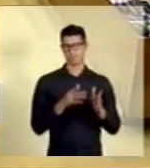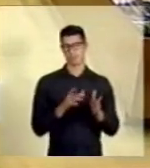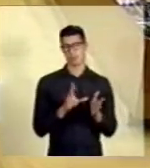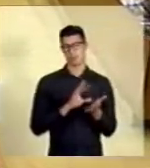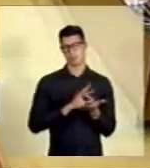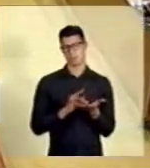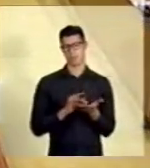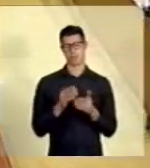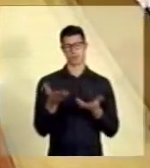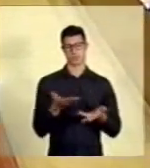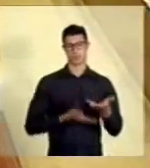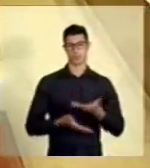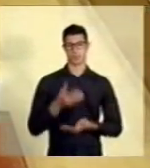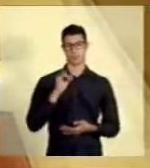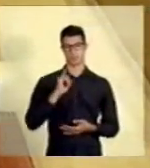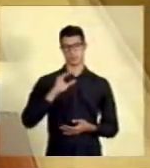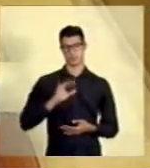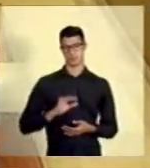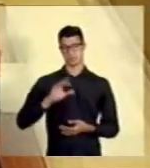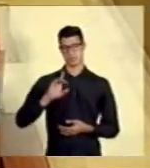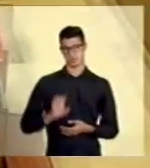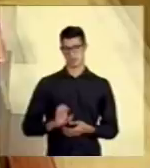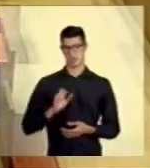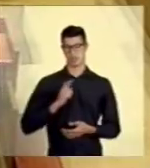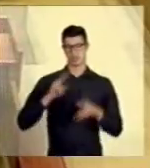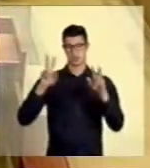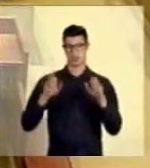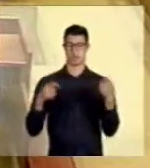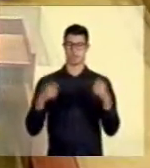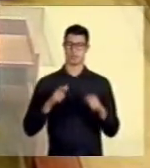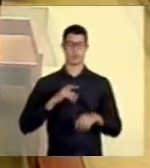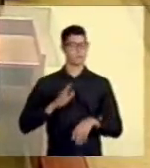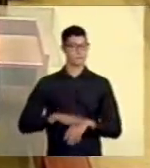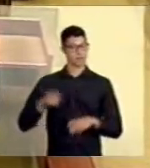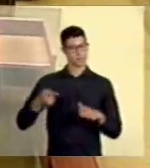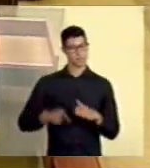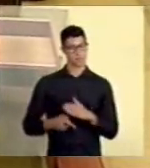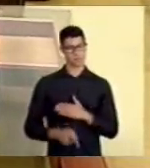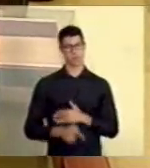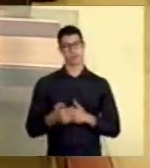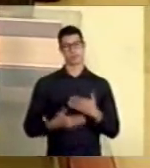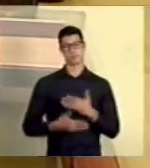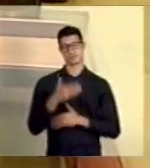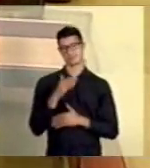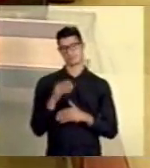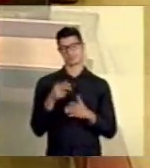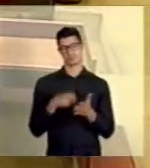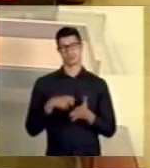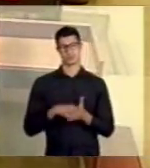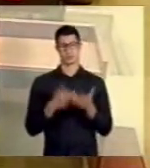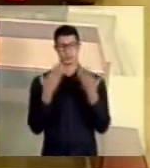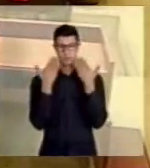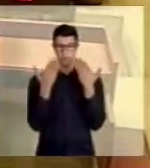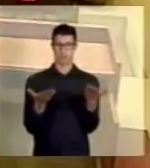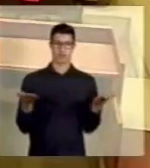preenchidos. Com relação aos itens C e E, reputo que o tema precisa ser mais aprofundado diante das impugnações